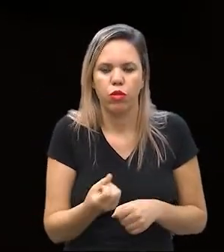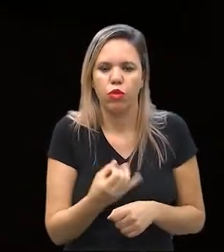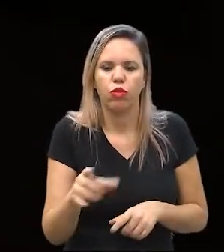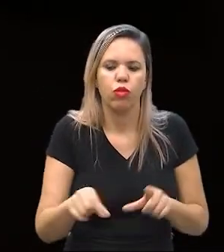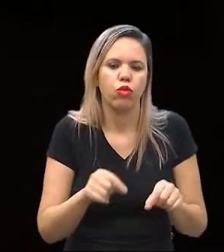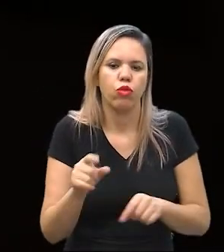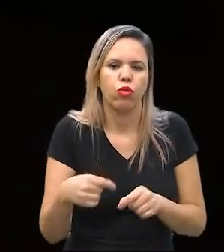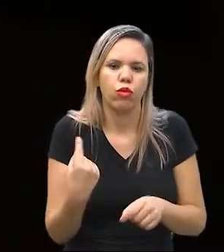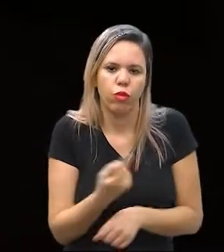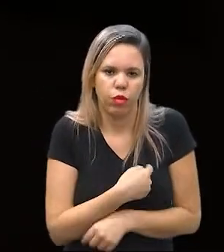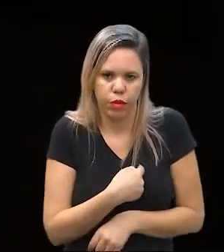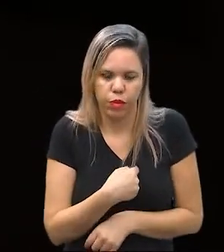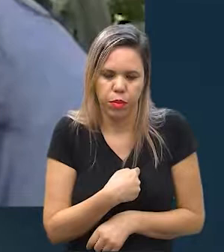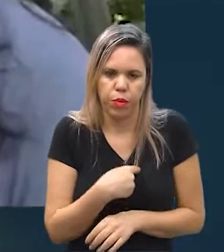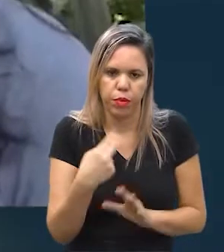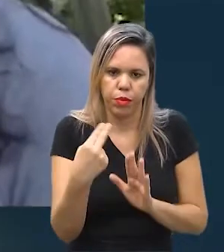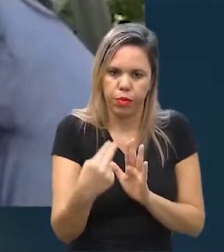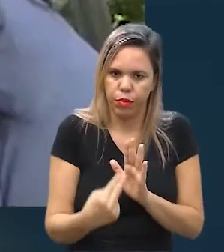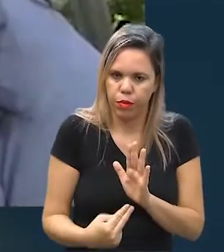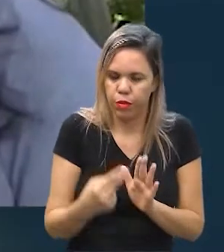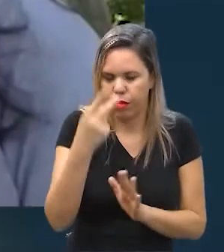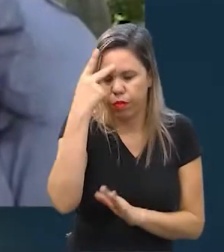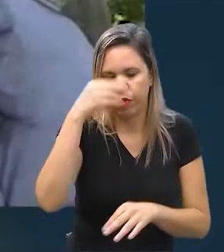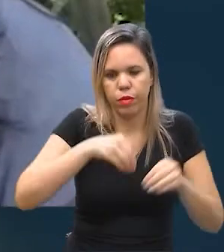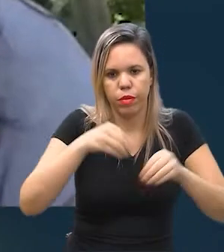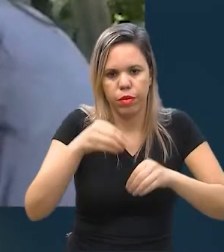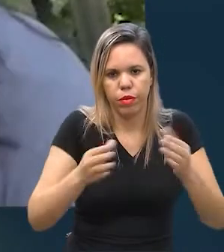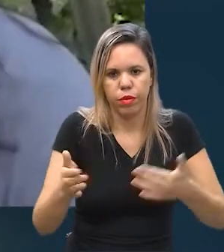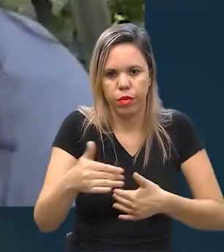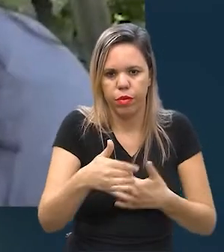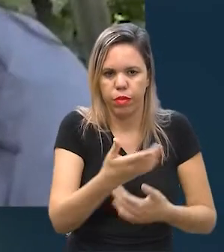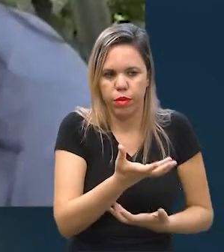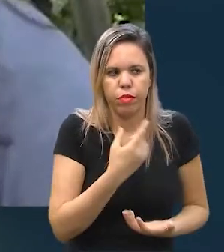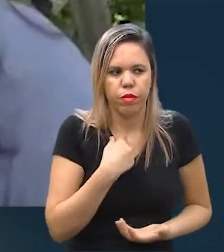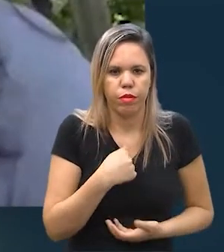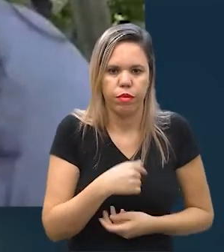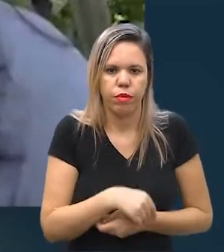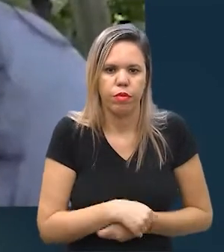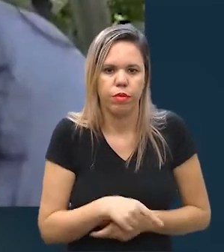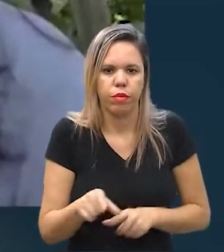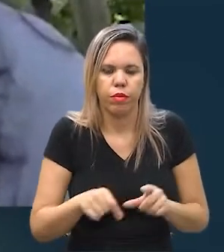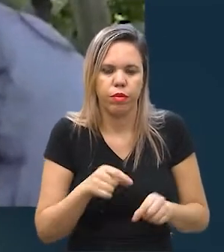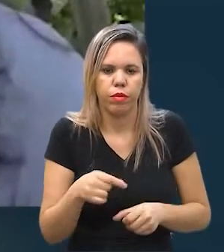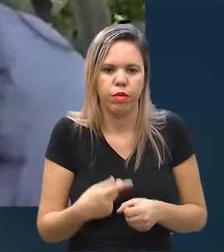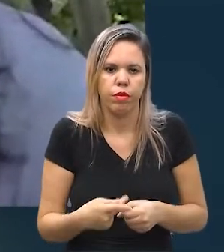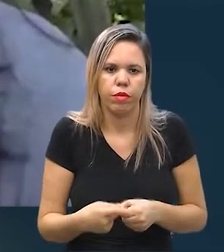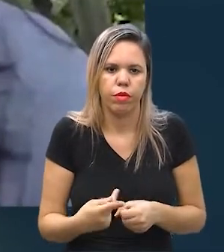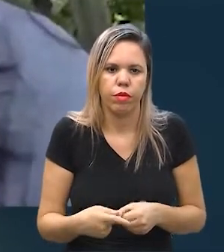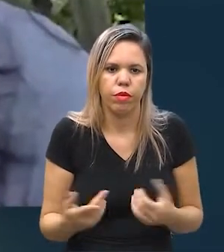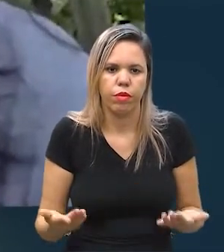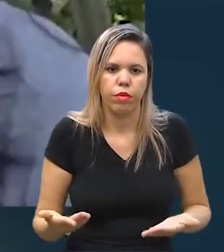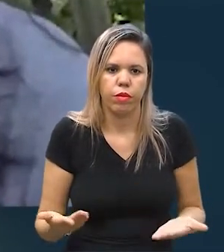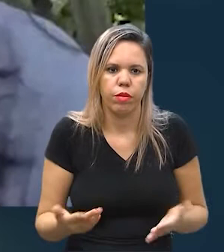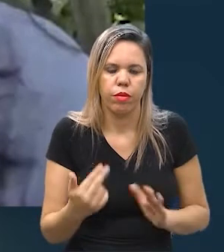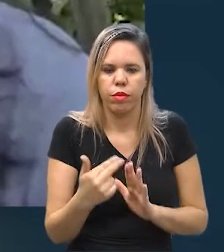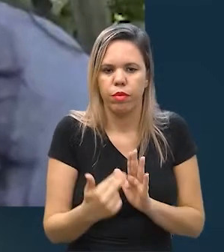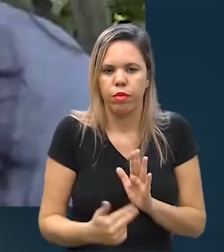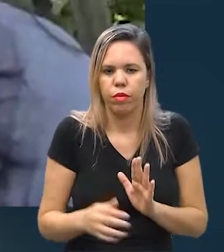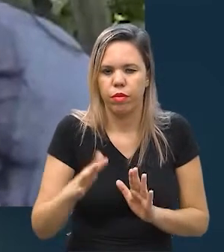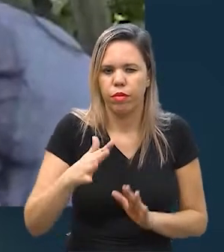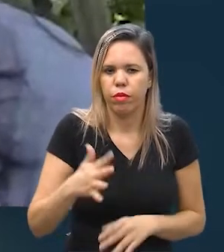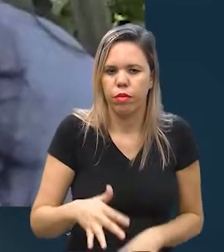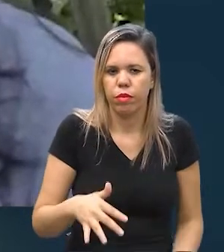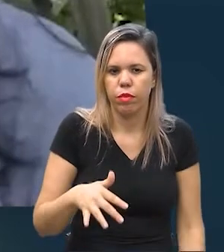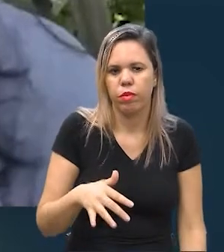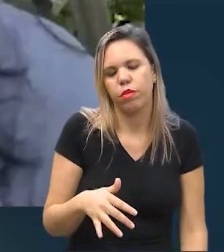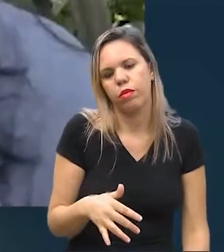pessoa escolheu. A gente manda a lista e a pessoa monta a cesta da forma que ela deseja. Então, ela escolhe os produtos. Hoje a nossa lista deve ter mais ou